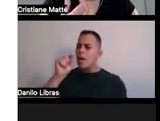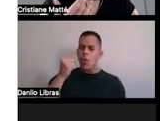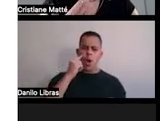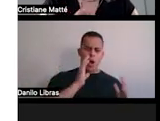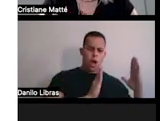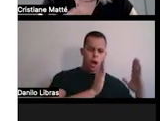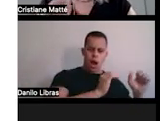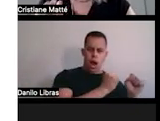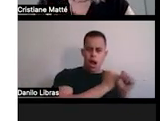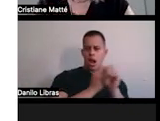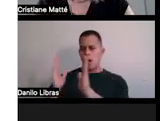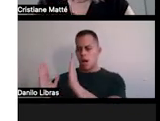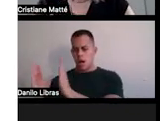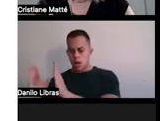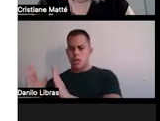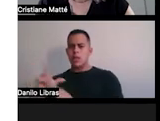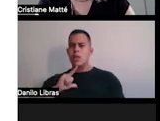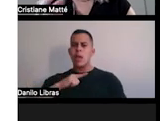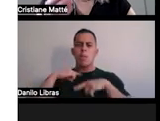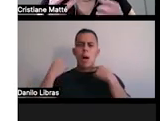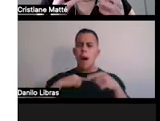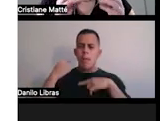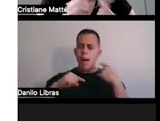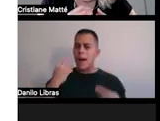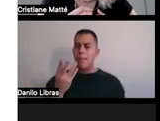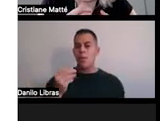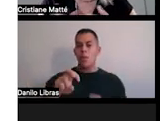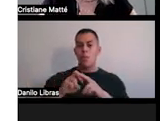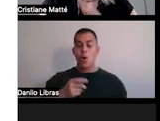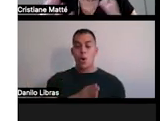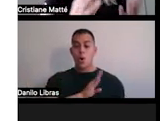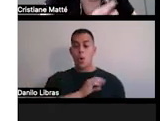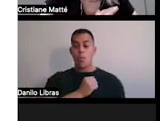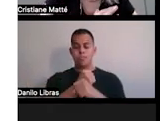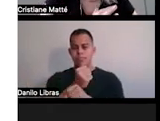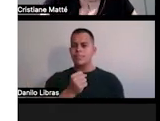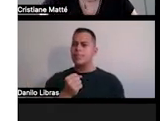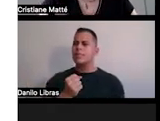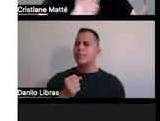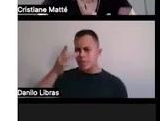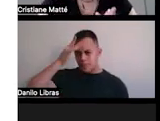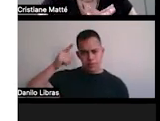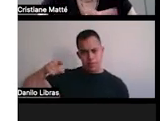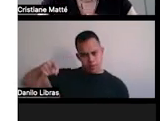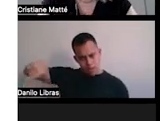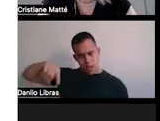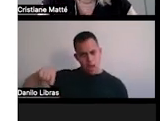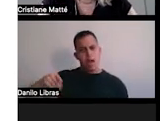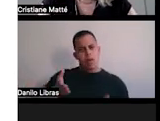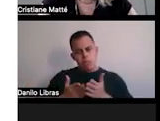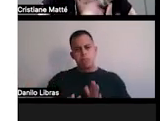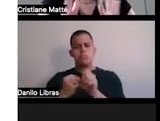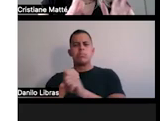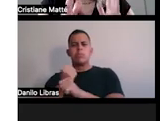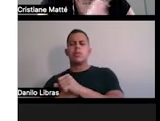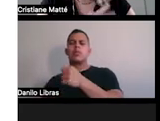nos anos de 68 a 78. E esses indivíduos, então, eles tinham nascido, né, lá na década de